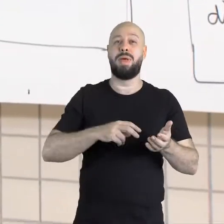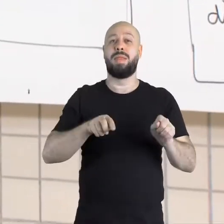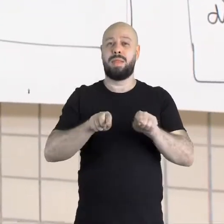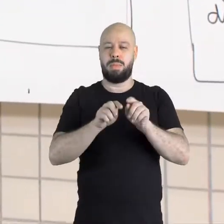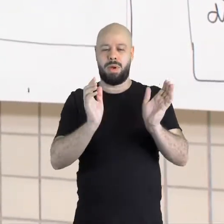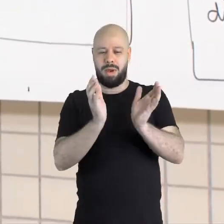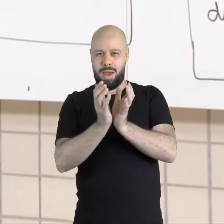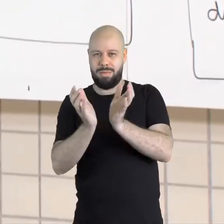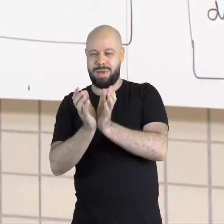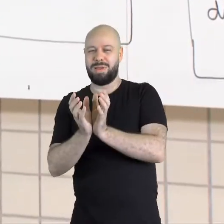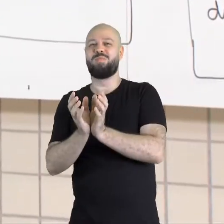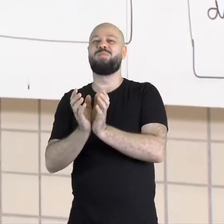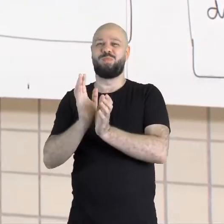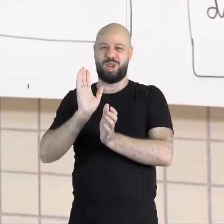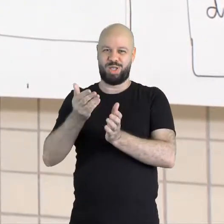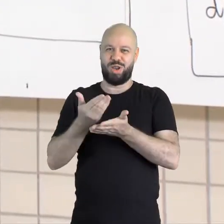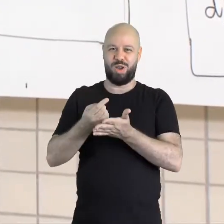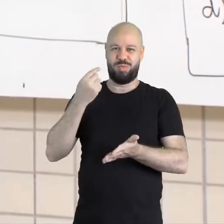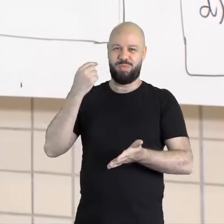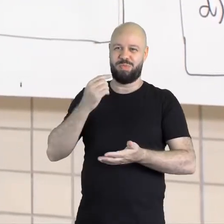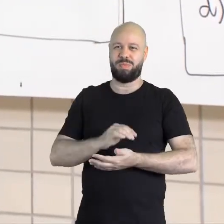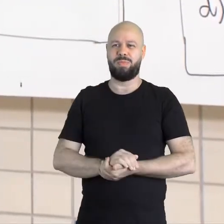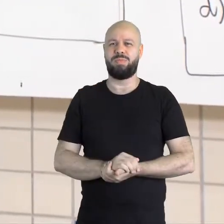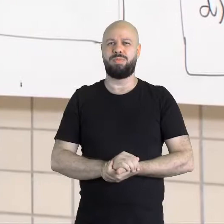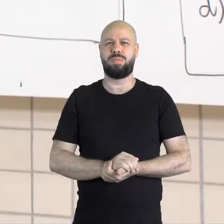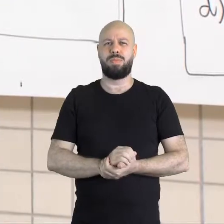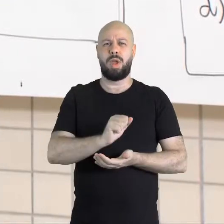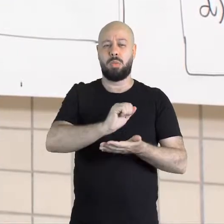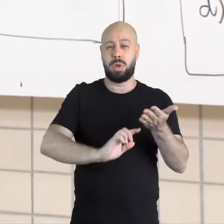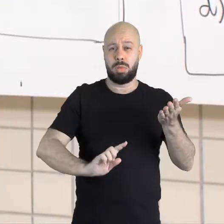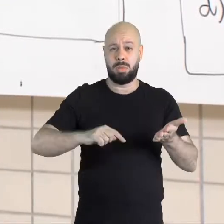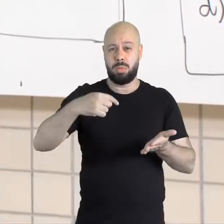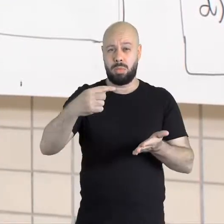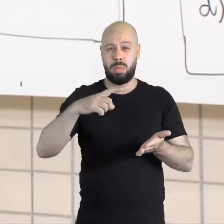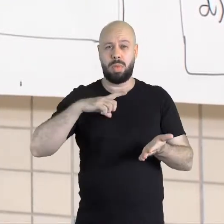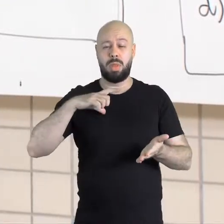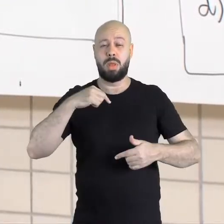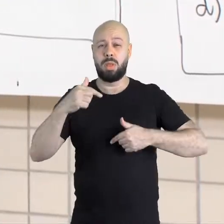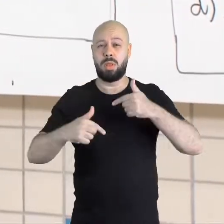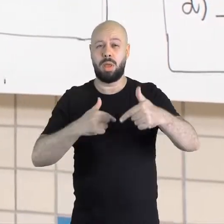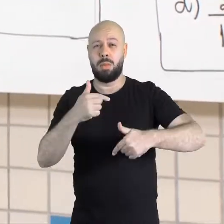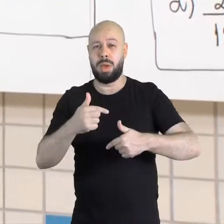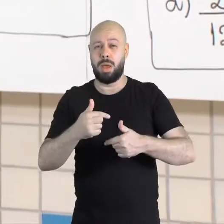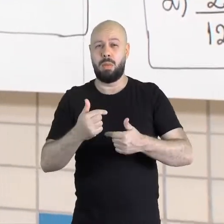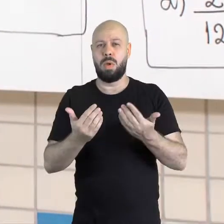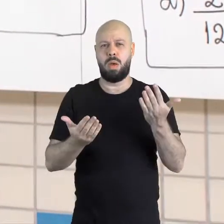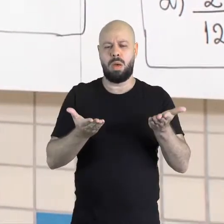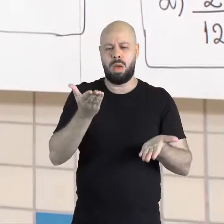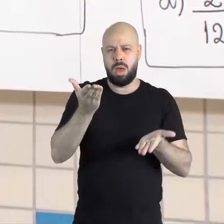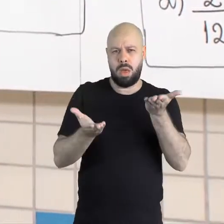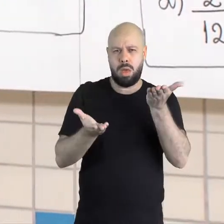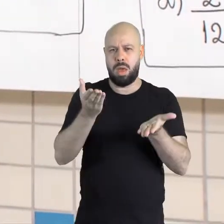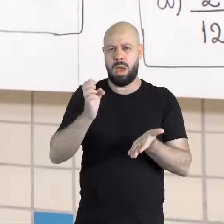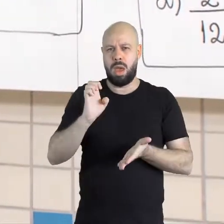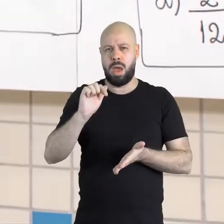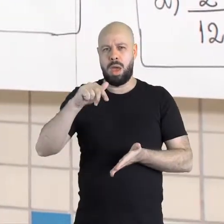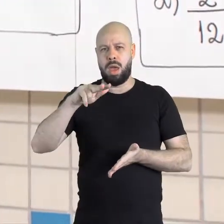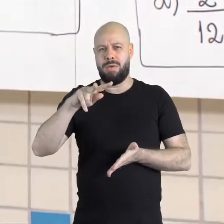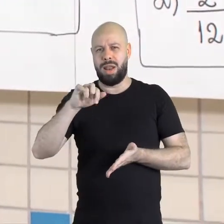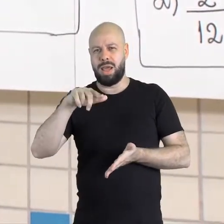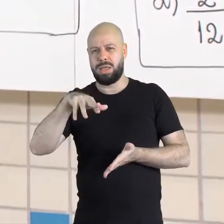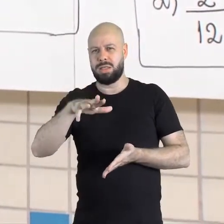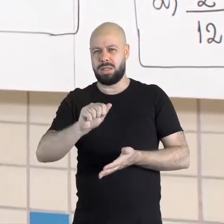já vimos em aulas anteriores. No próximo exercício, nós vamos trabalhar com equivalência. Vamos